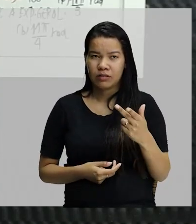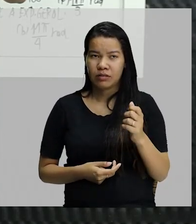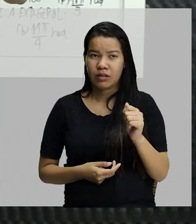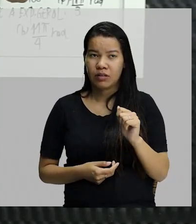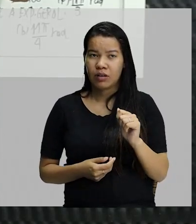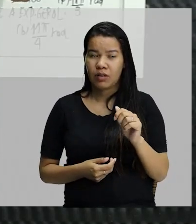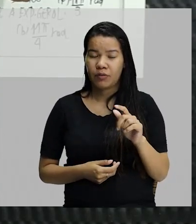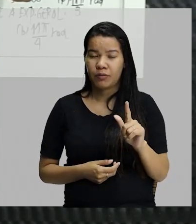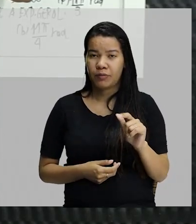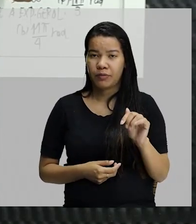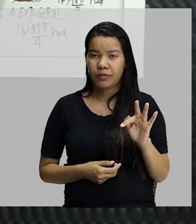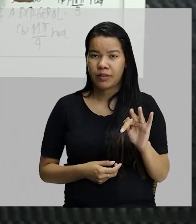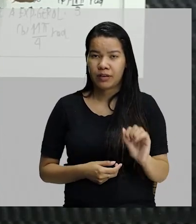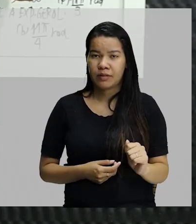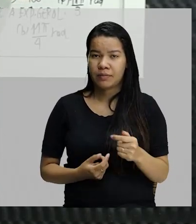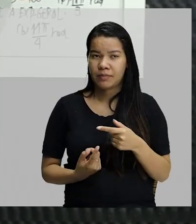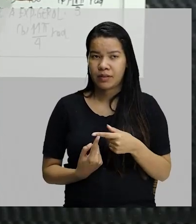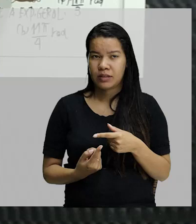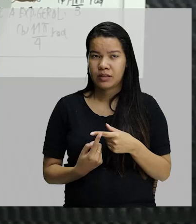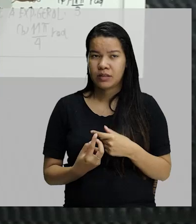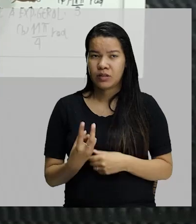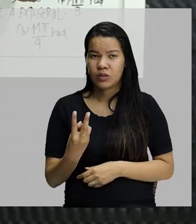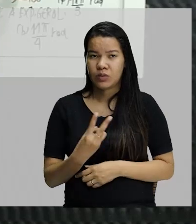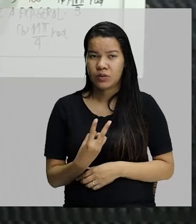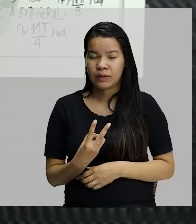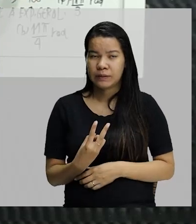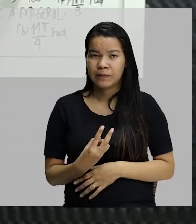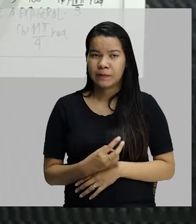alfa mais